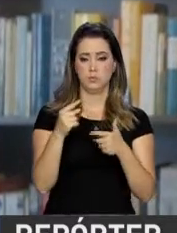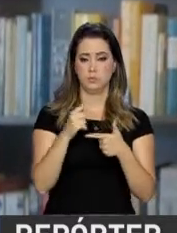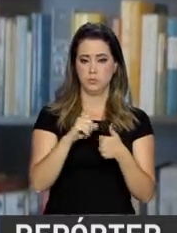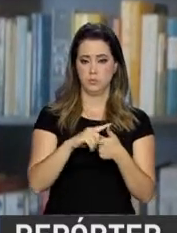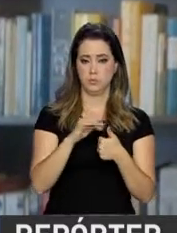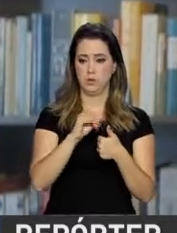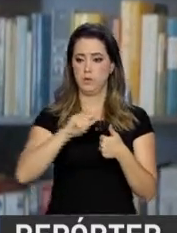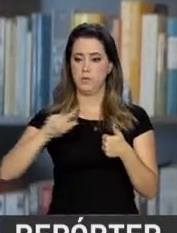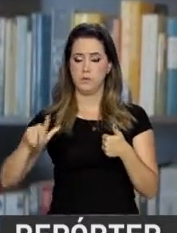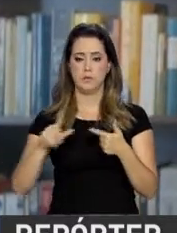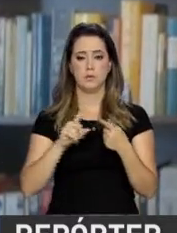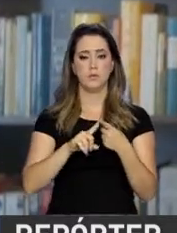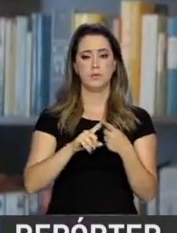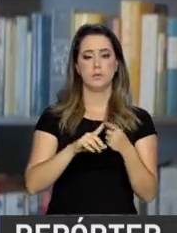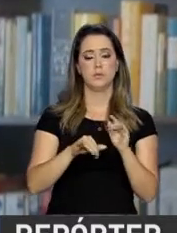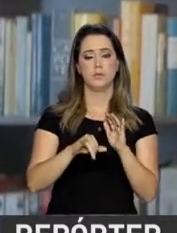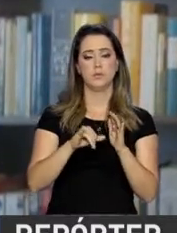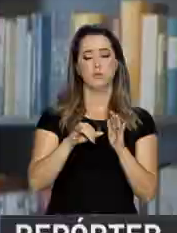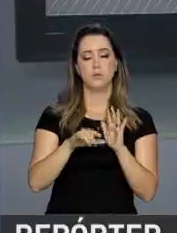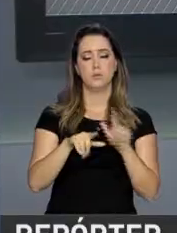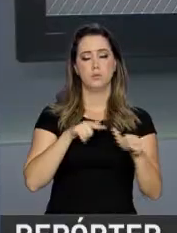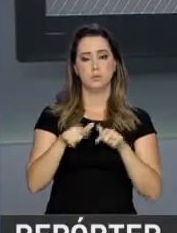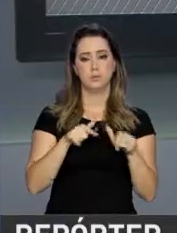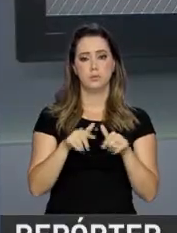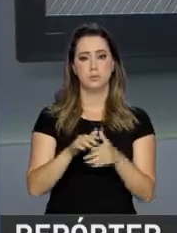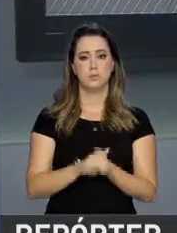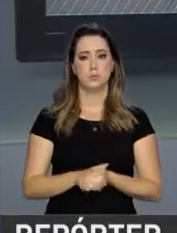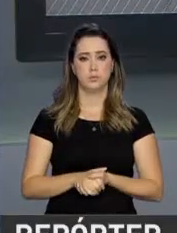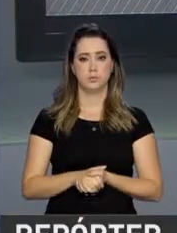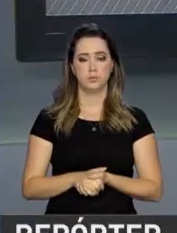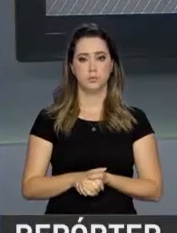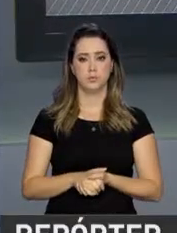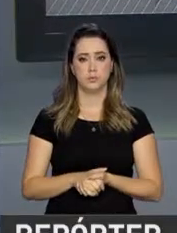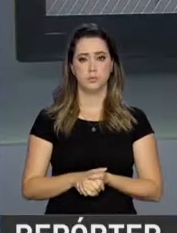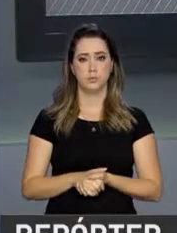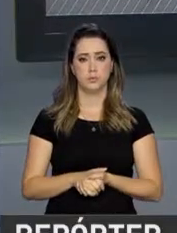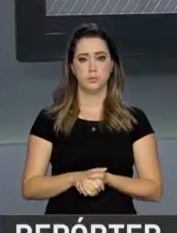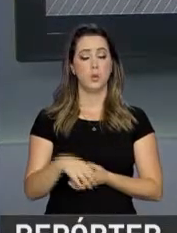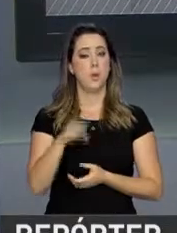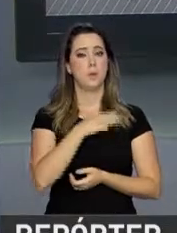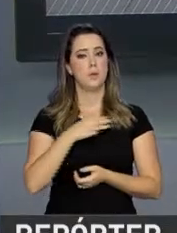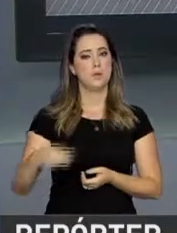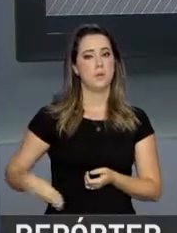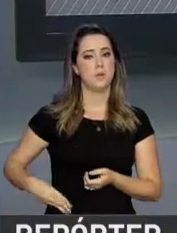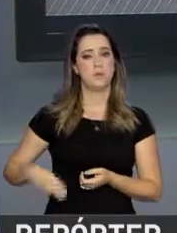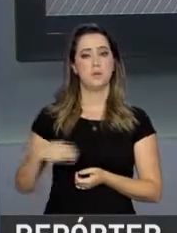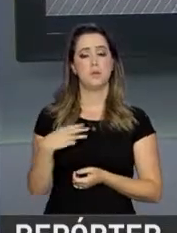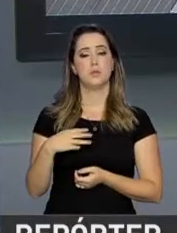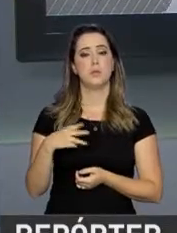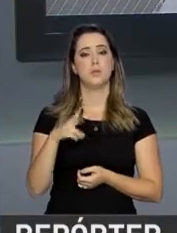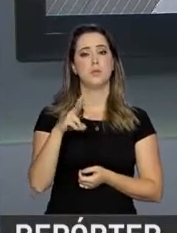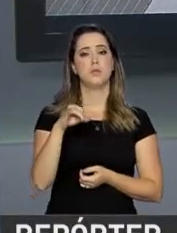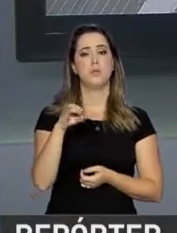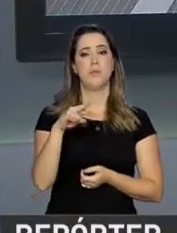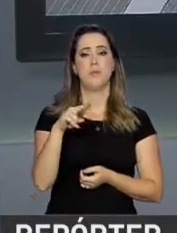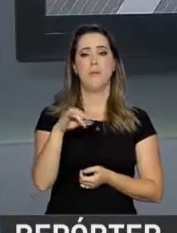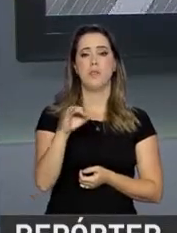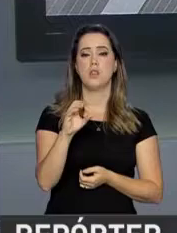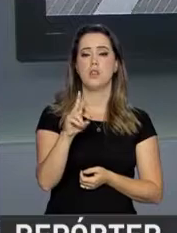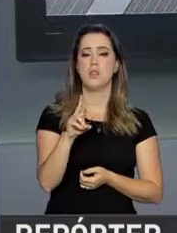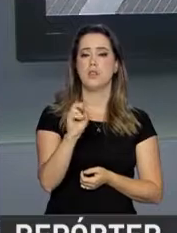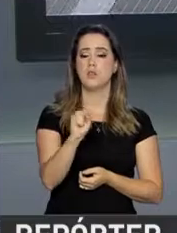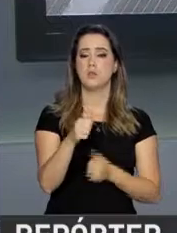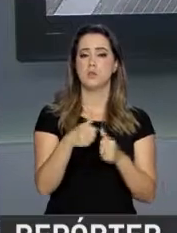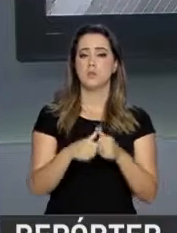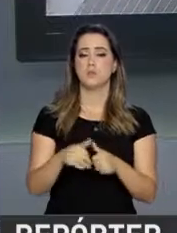reformas fiscais e a reforma trabalhista. O ministro Vinícius Lumertz está em Buenos Aires para participar